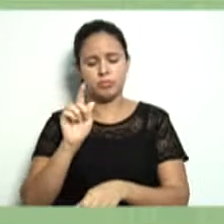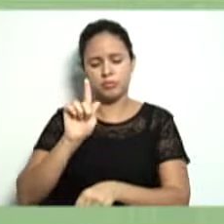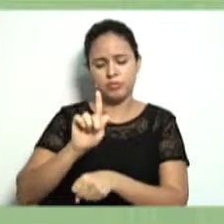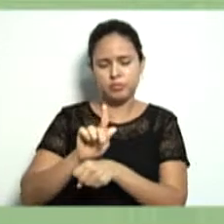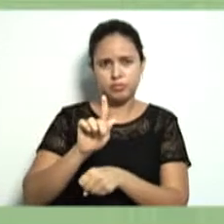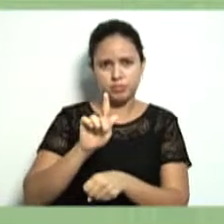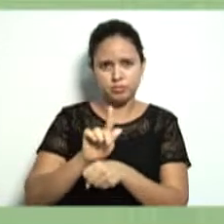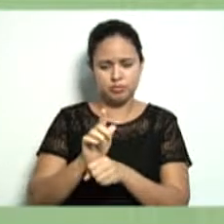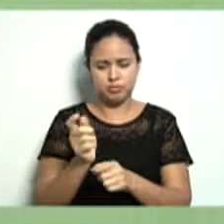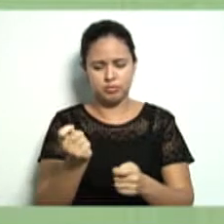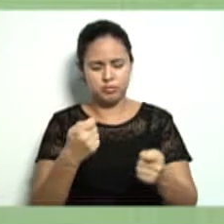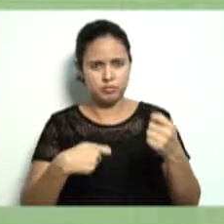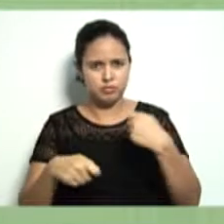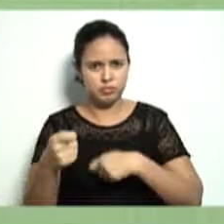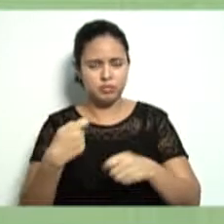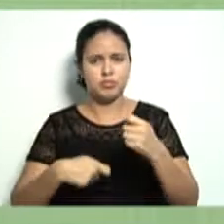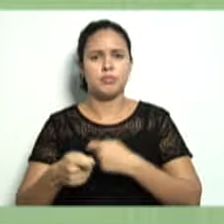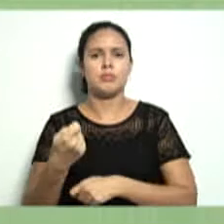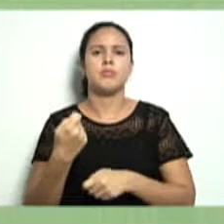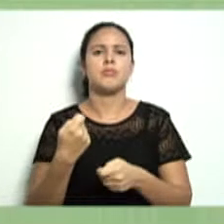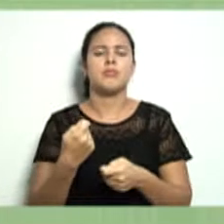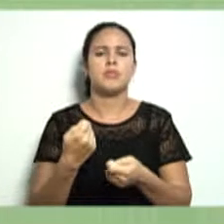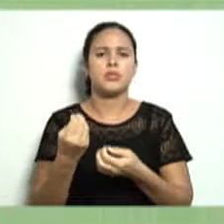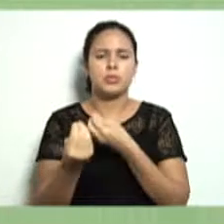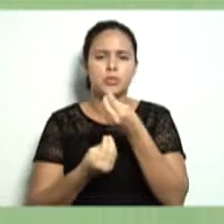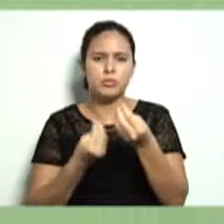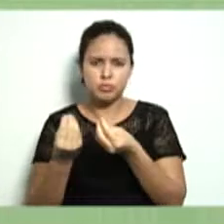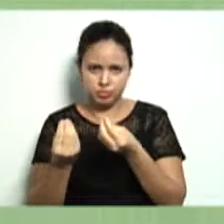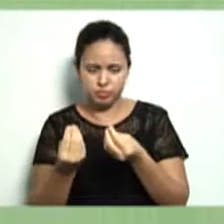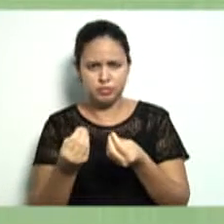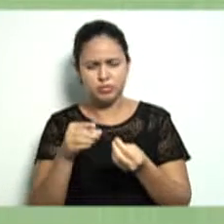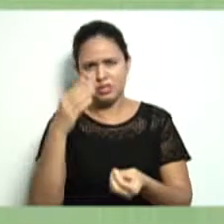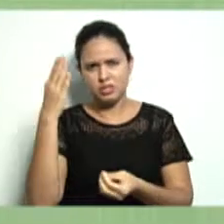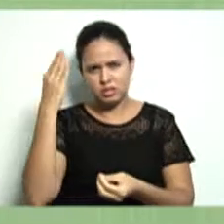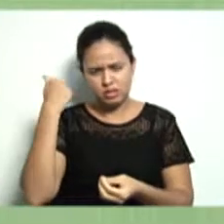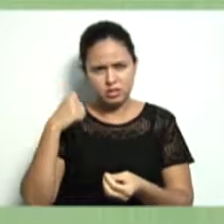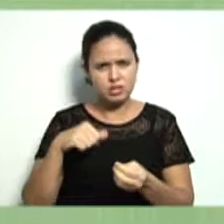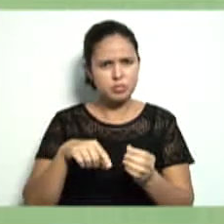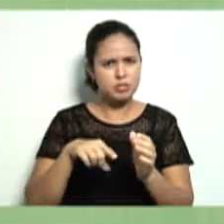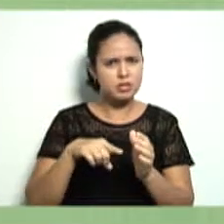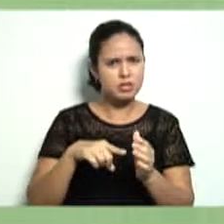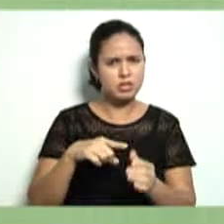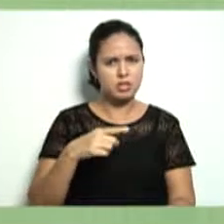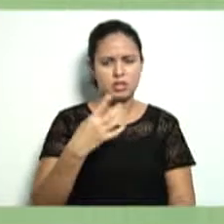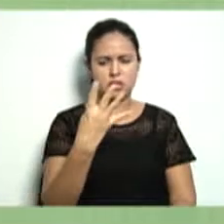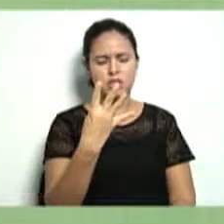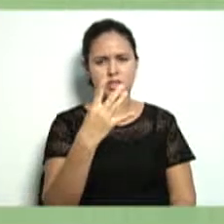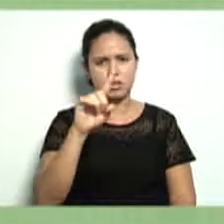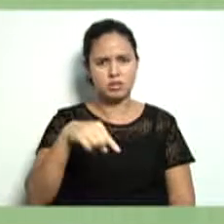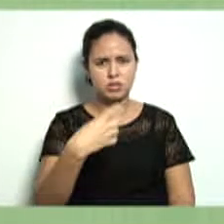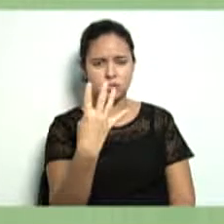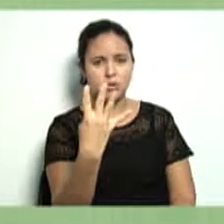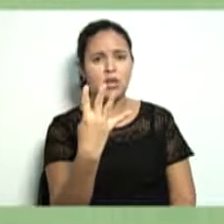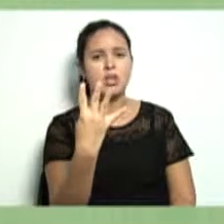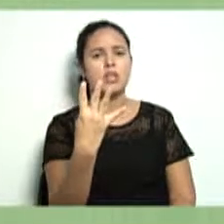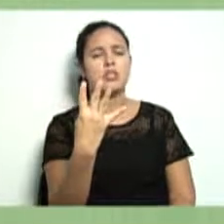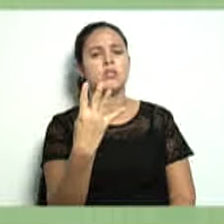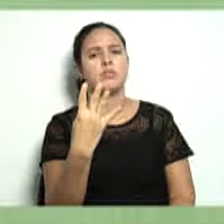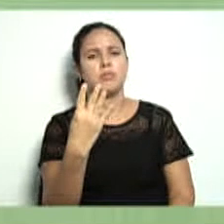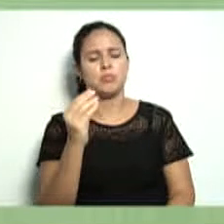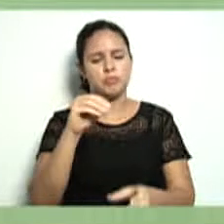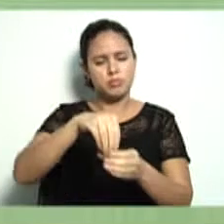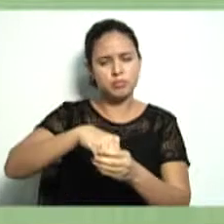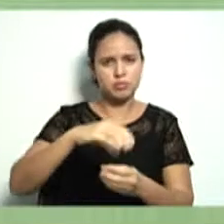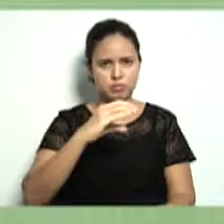administrar. Começamos aí com uma pergunta. Você sabia que 3/4 das cooperativas apresentam problemas de